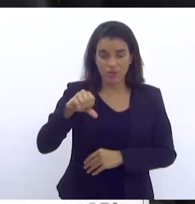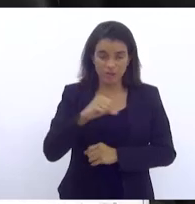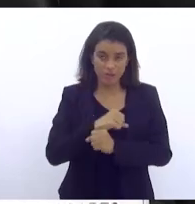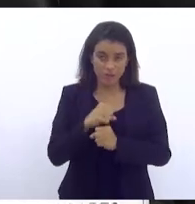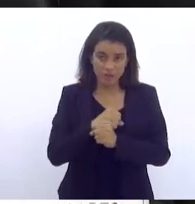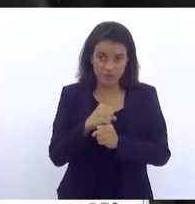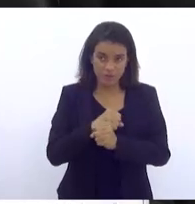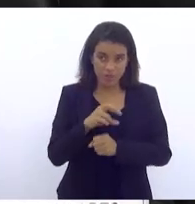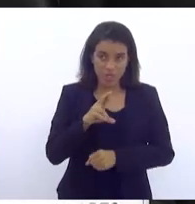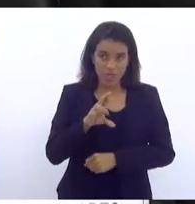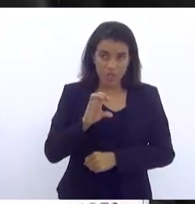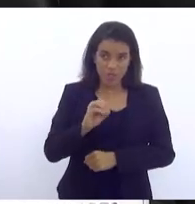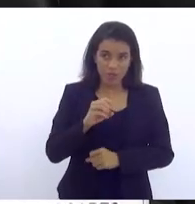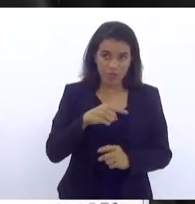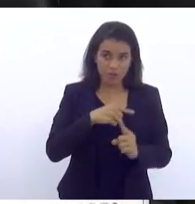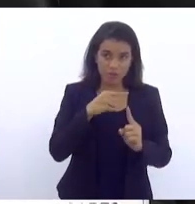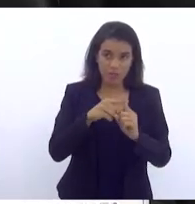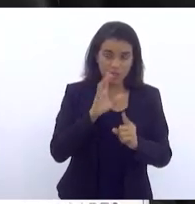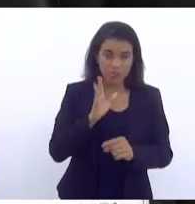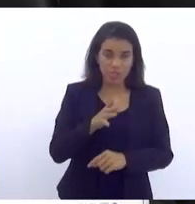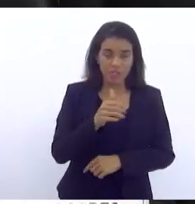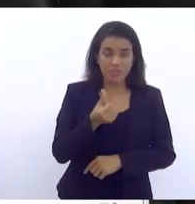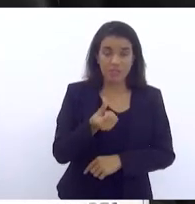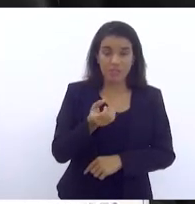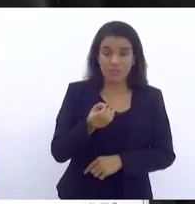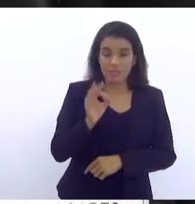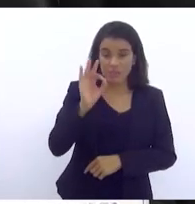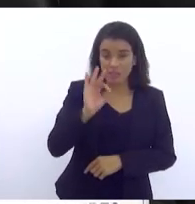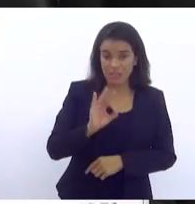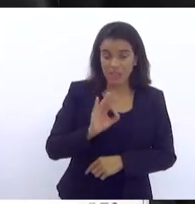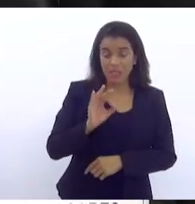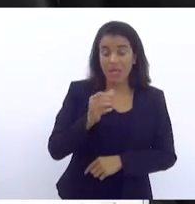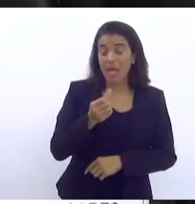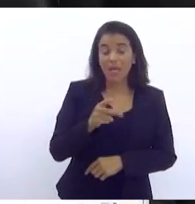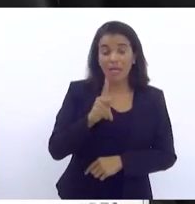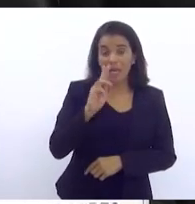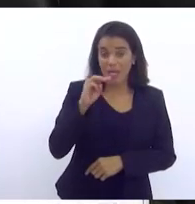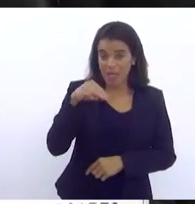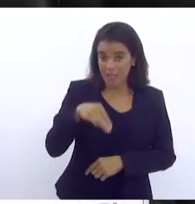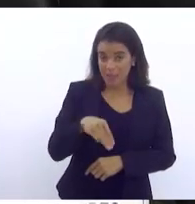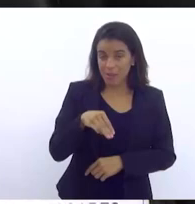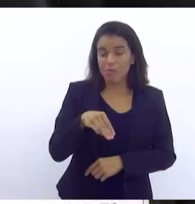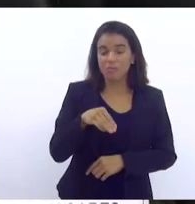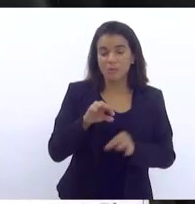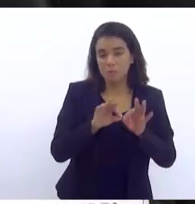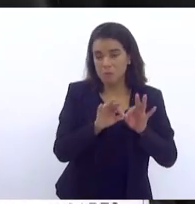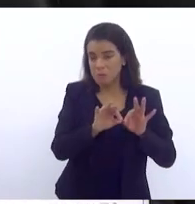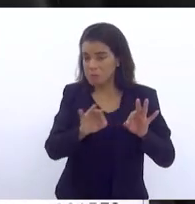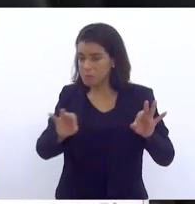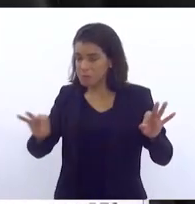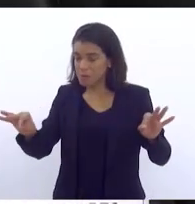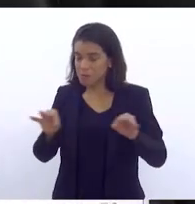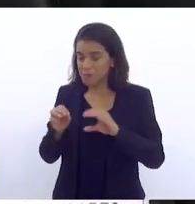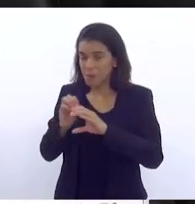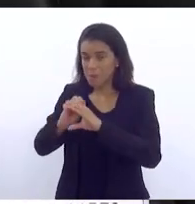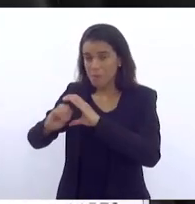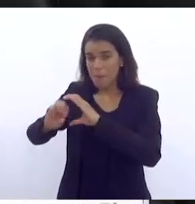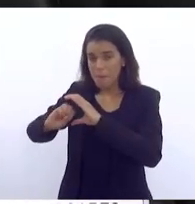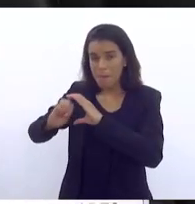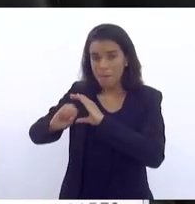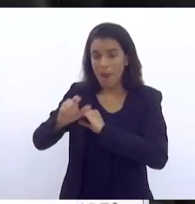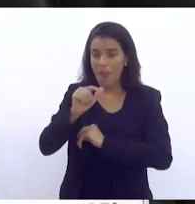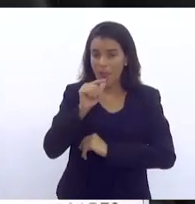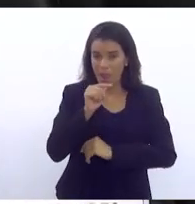mais nesse ano nós já colocamos 60 km de rede de água para atender a população fizemos algo mais de 100 milhões de